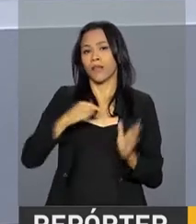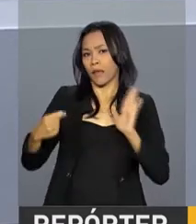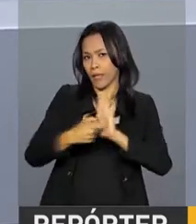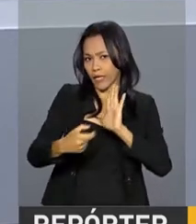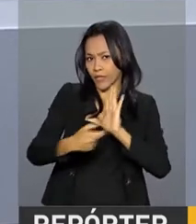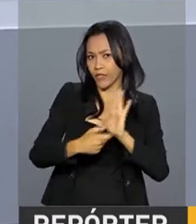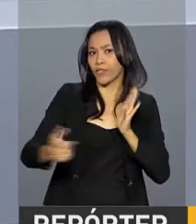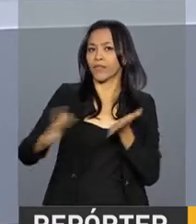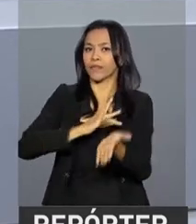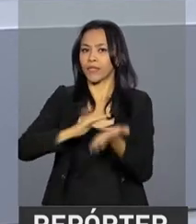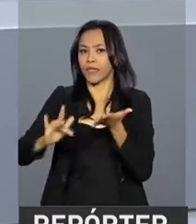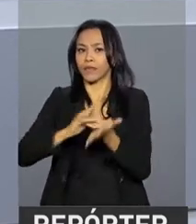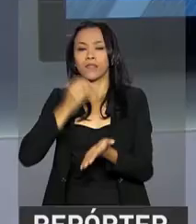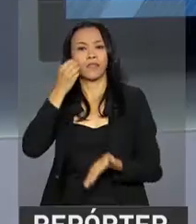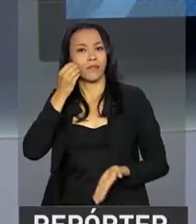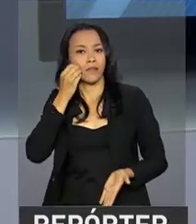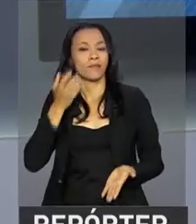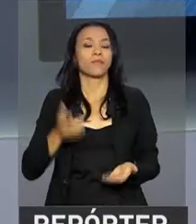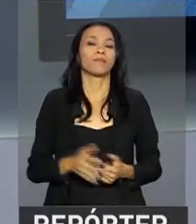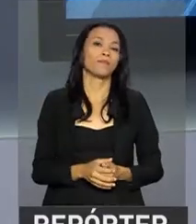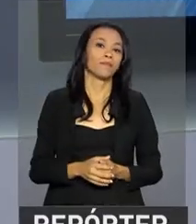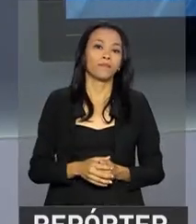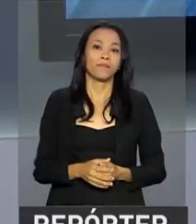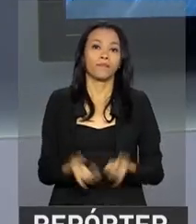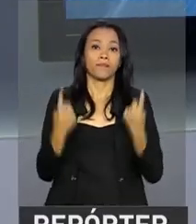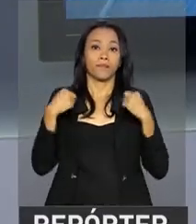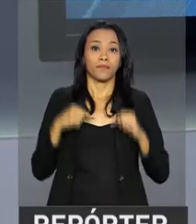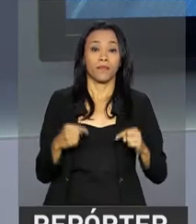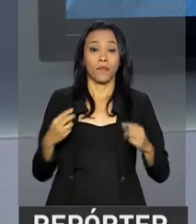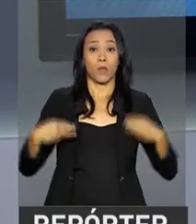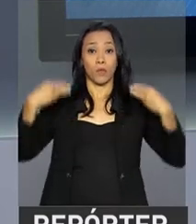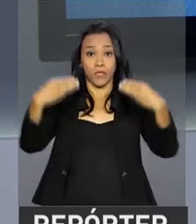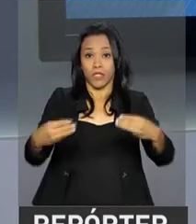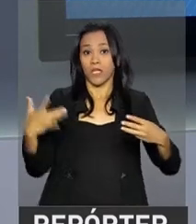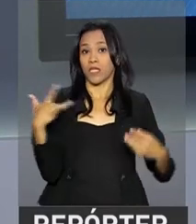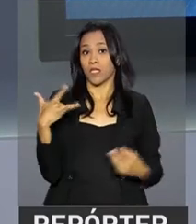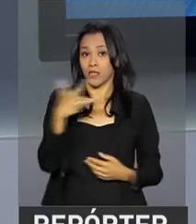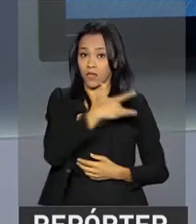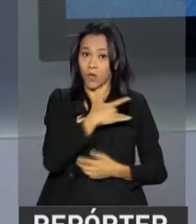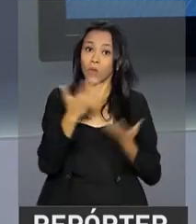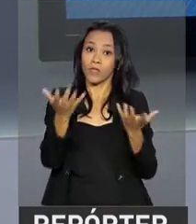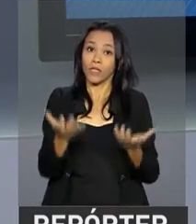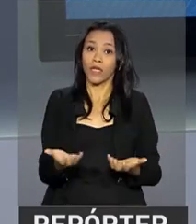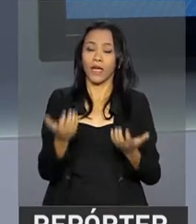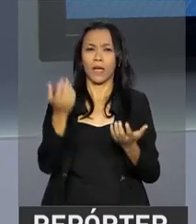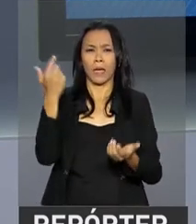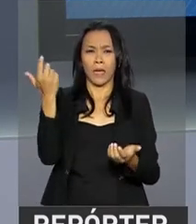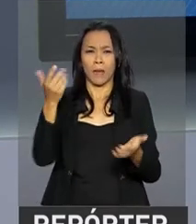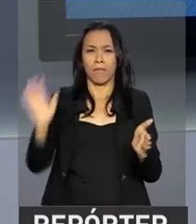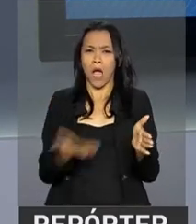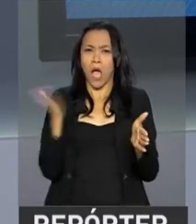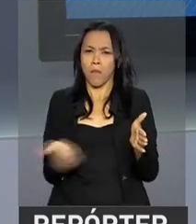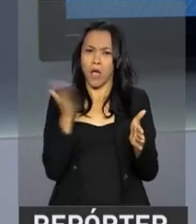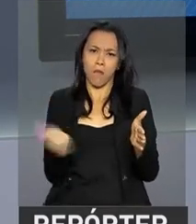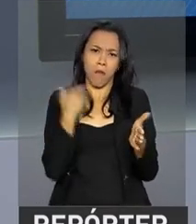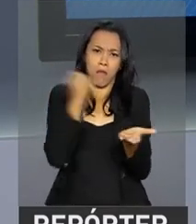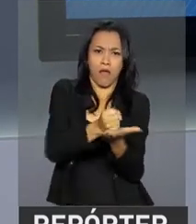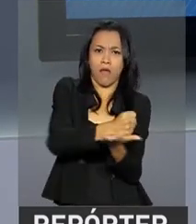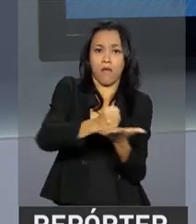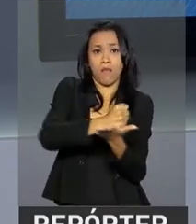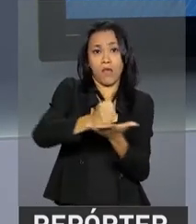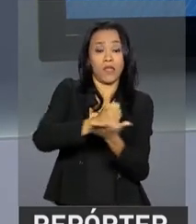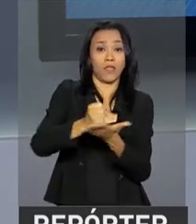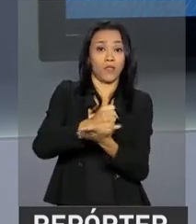tablets e smartphones o ministério da saúde pretende ampliar a produção de medicamentos em laboratórios públicos para